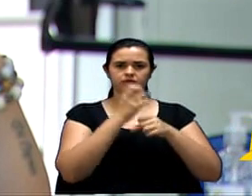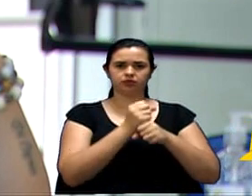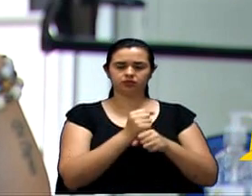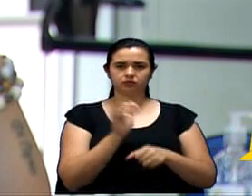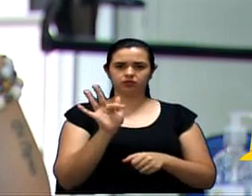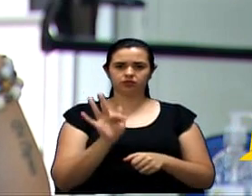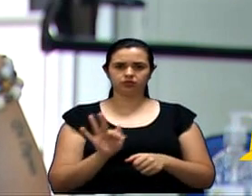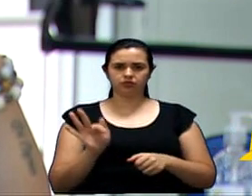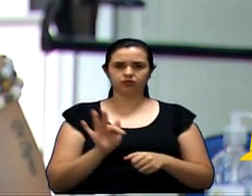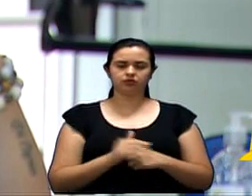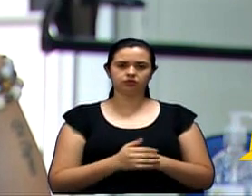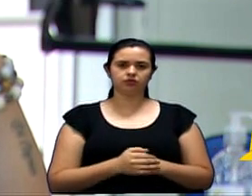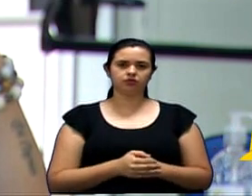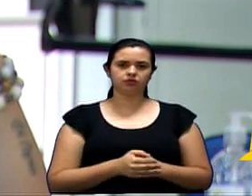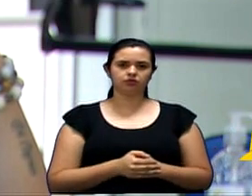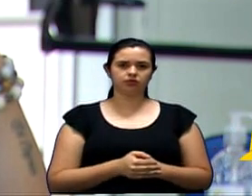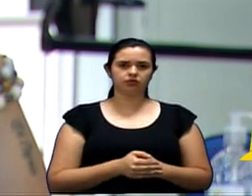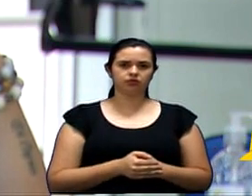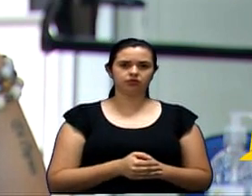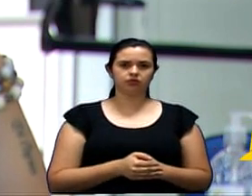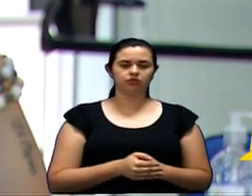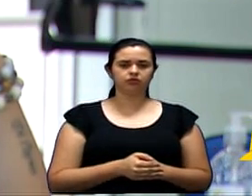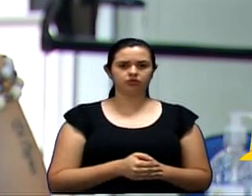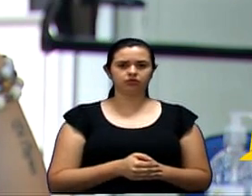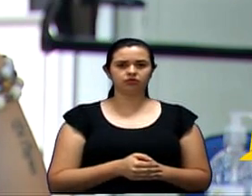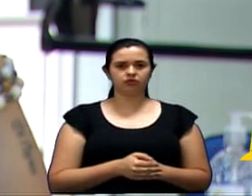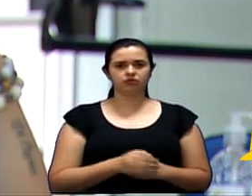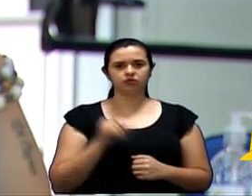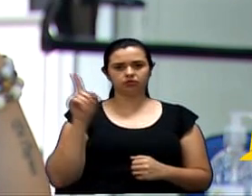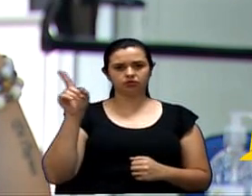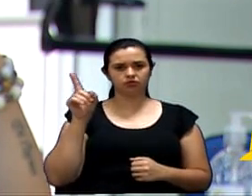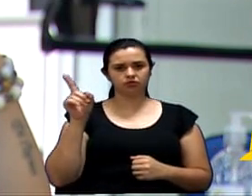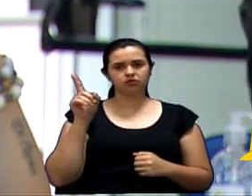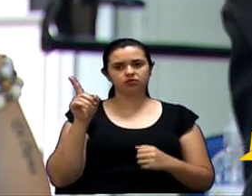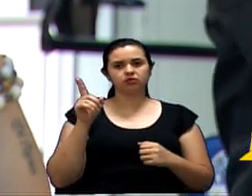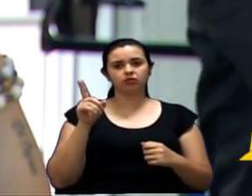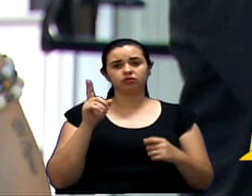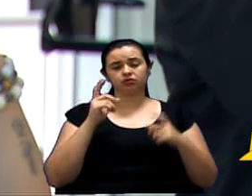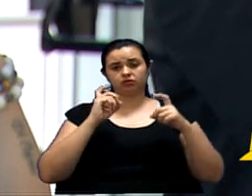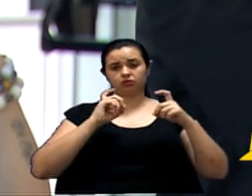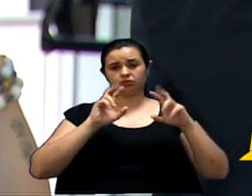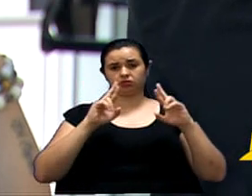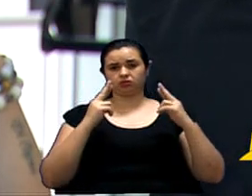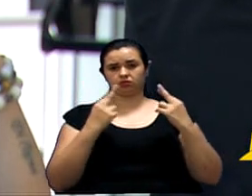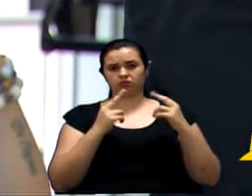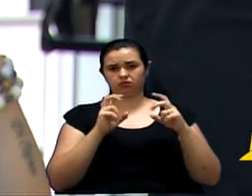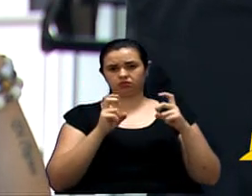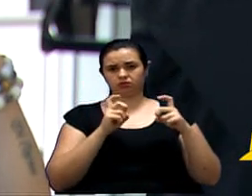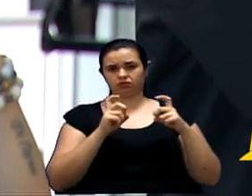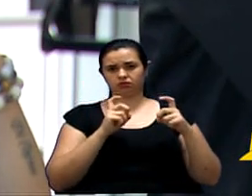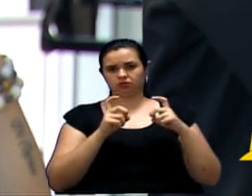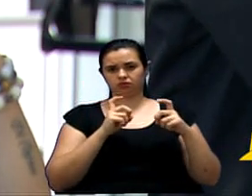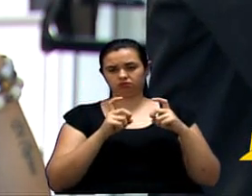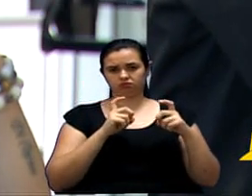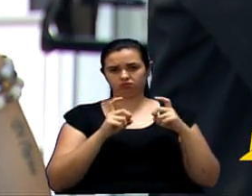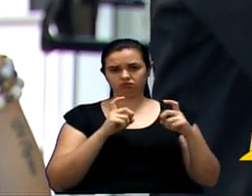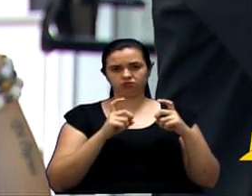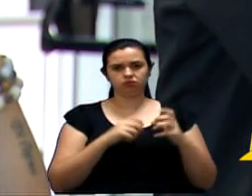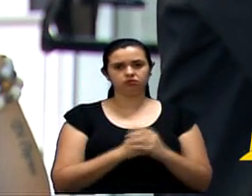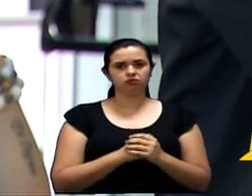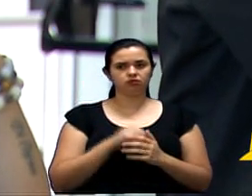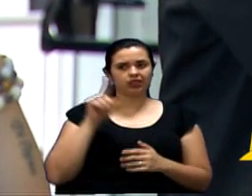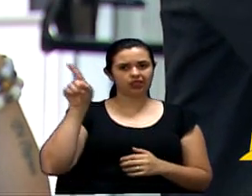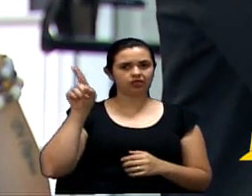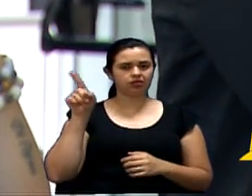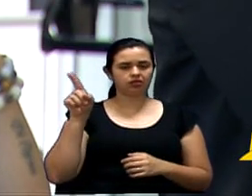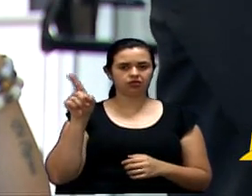dos servidores, etc. Eu estava com uma reunião lá no Framboyan com o secretário, já tinha marcado a população. Então, eu participei, eu estava